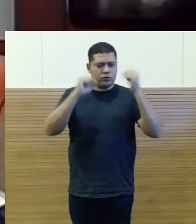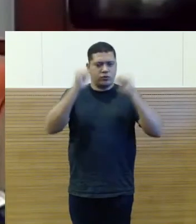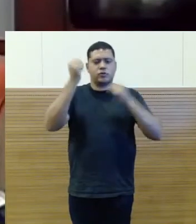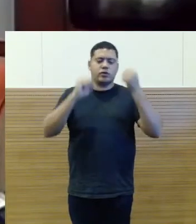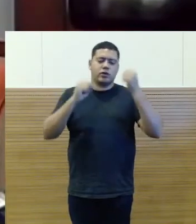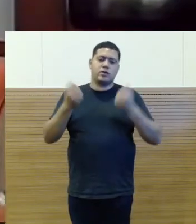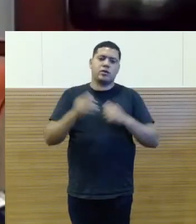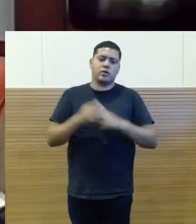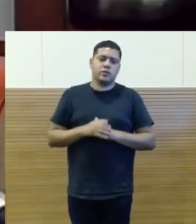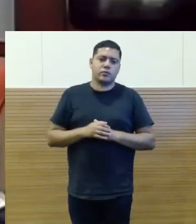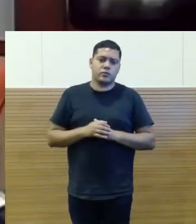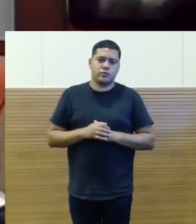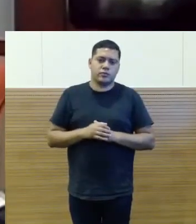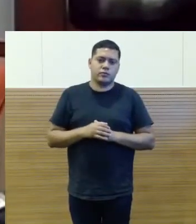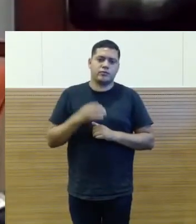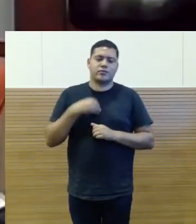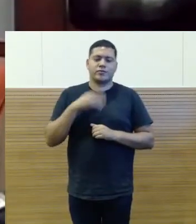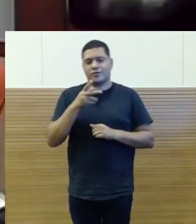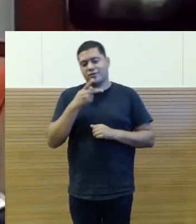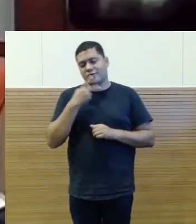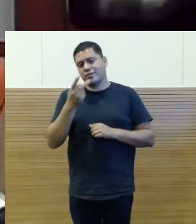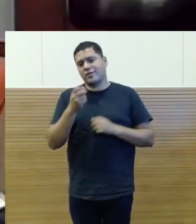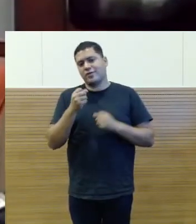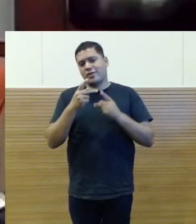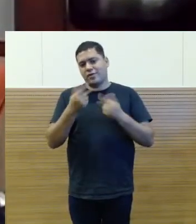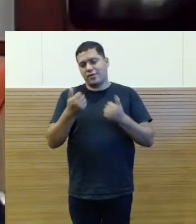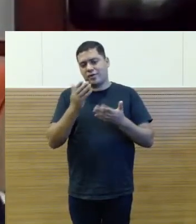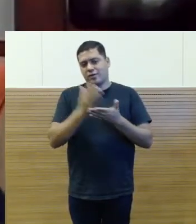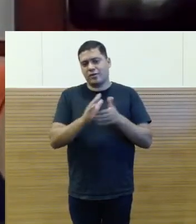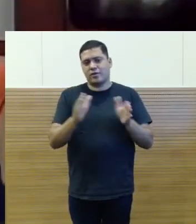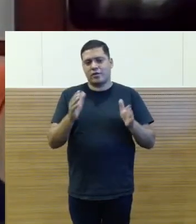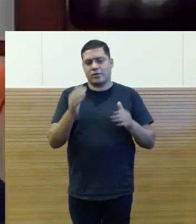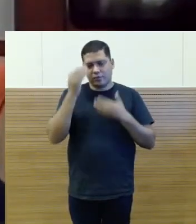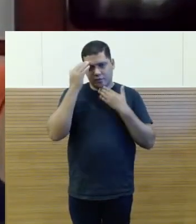guias, né? Eu já falei bastante, fico por aqui. Obrigado.